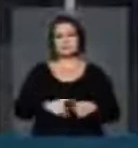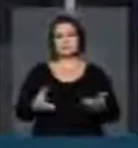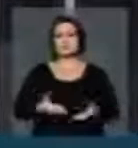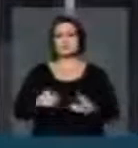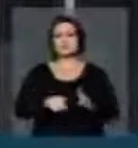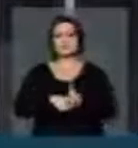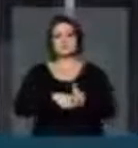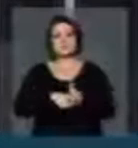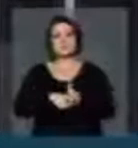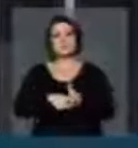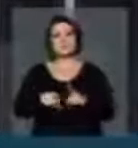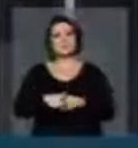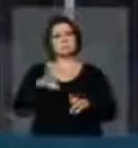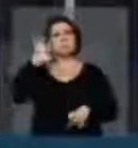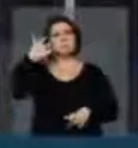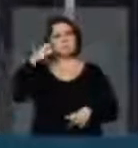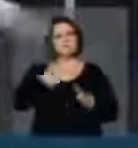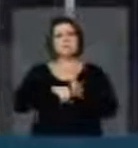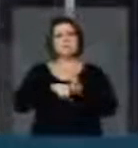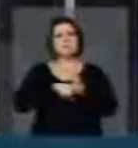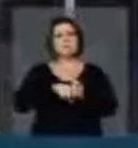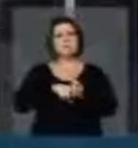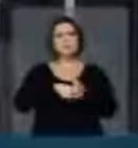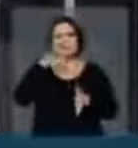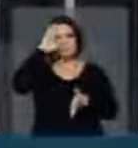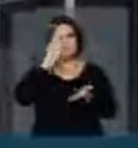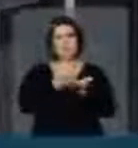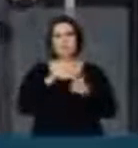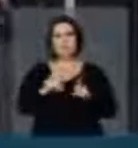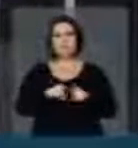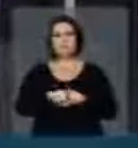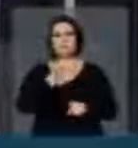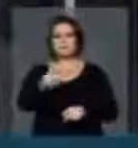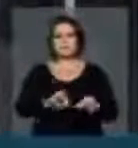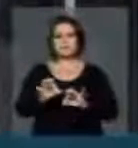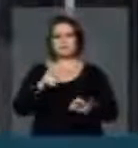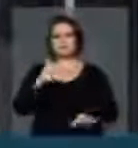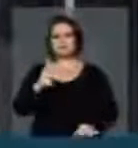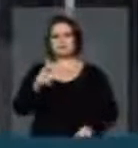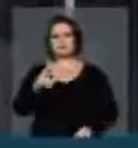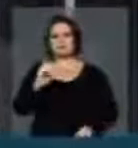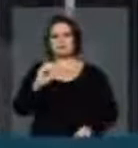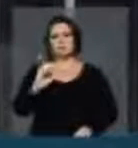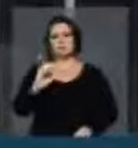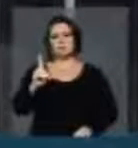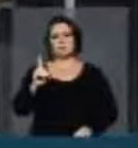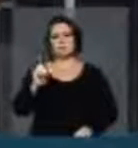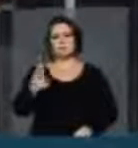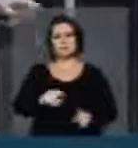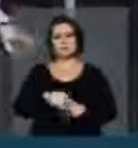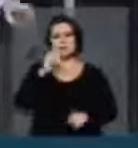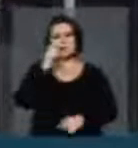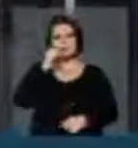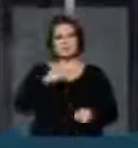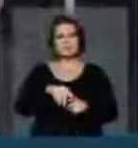Polícia Federal, para que as providências sejam tomadas. E acredito nas instituições, no procurador eleitoral de Alagoas, na Polícia Federal